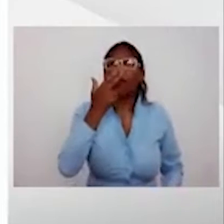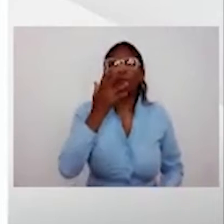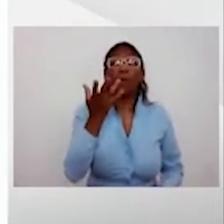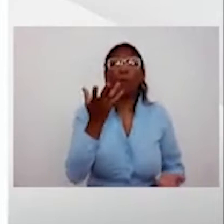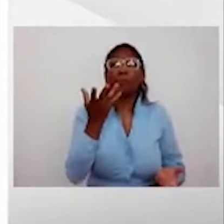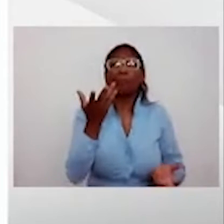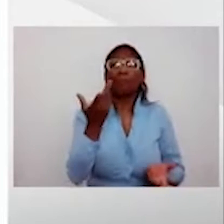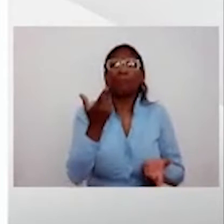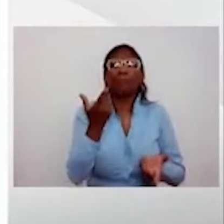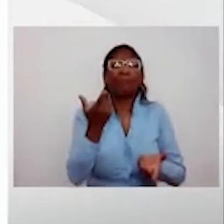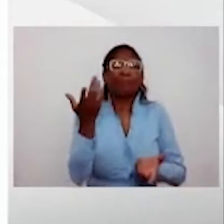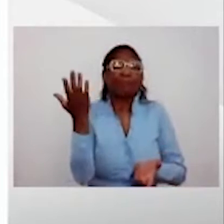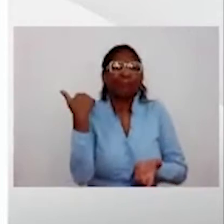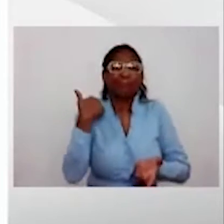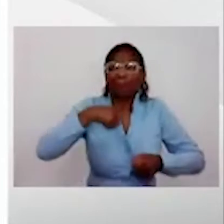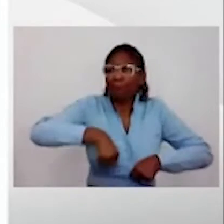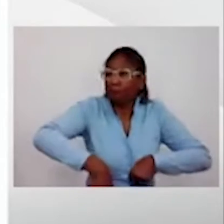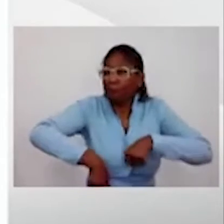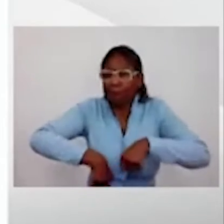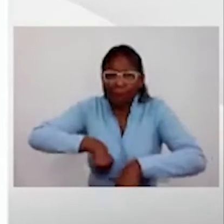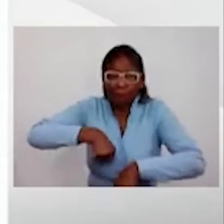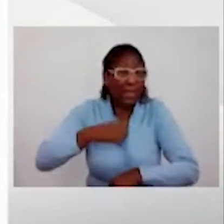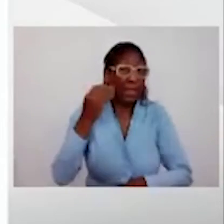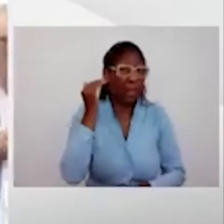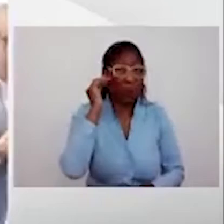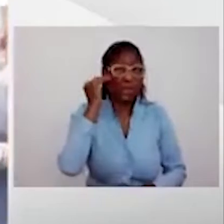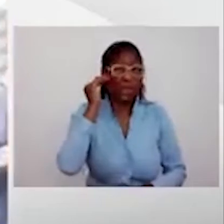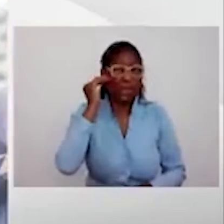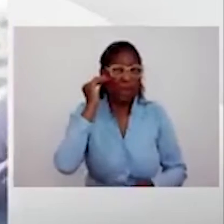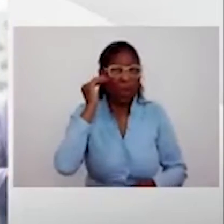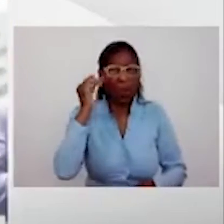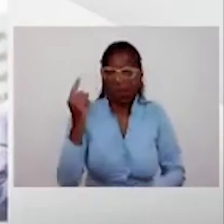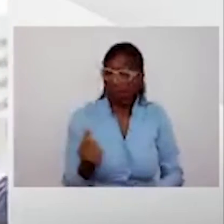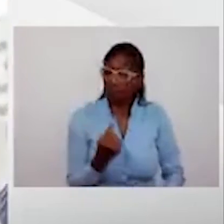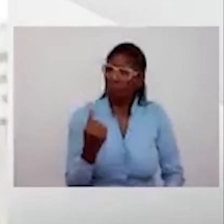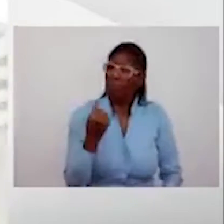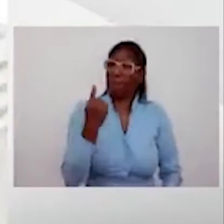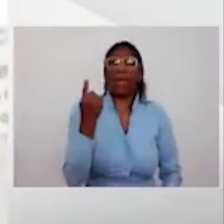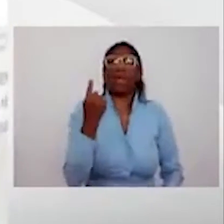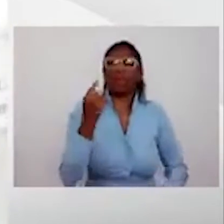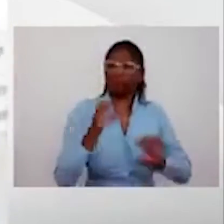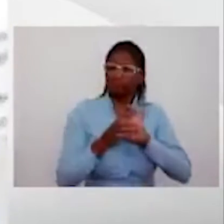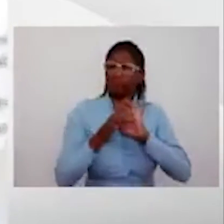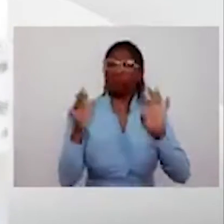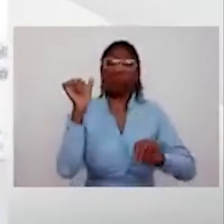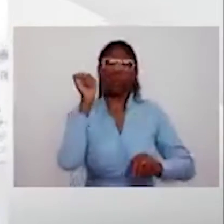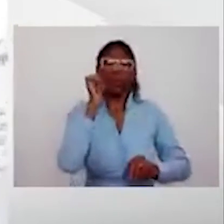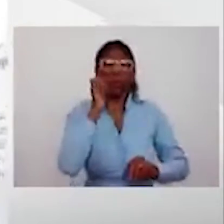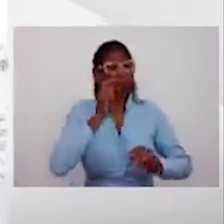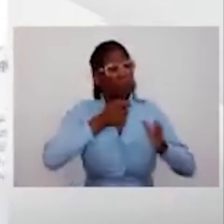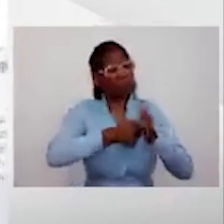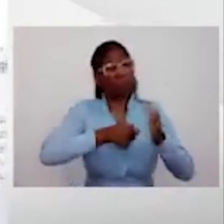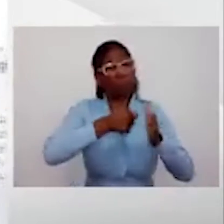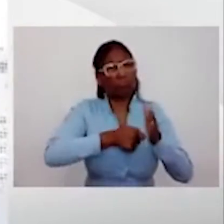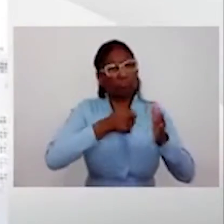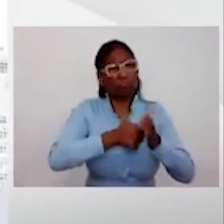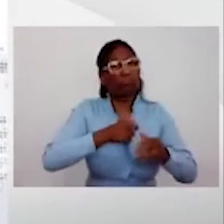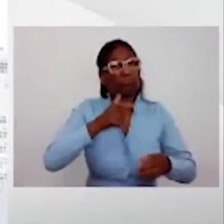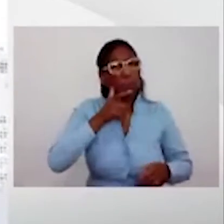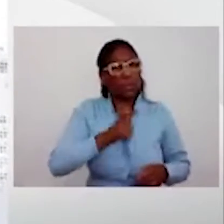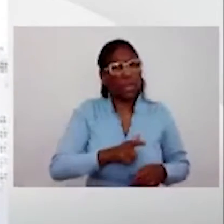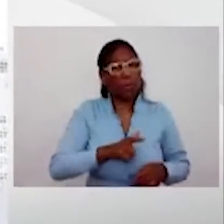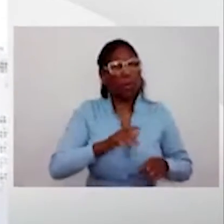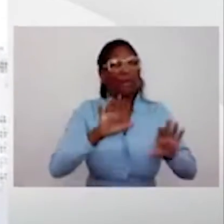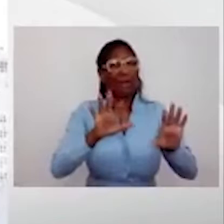entendem a mudança dos tempos e a autonomia, a independência que as mulheres conquistaram e que